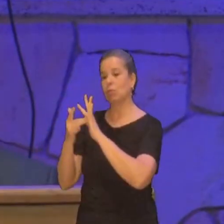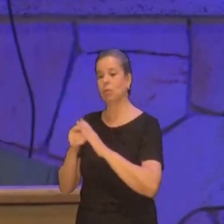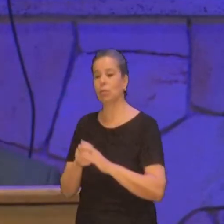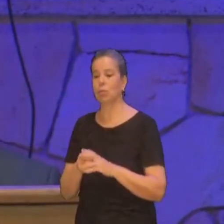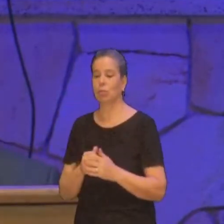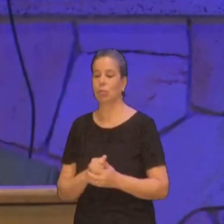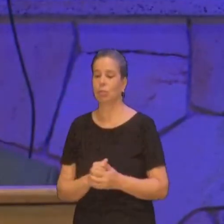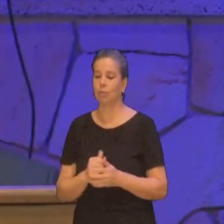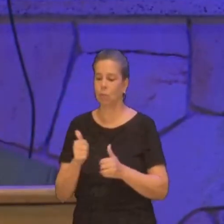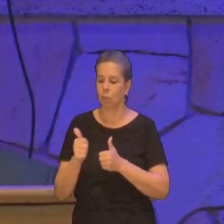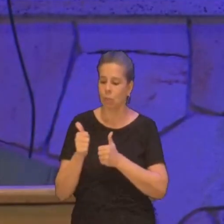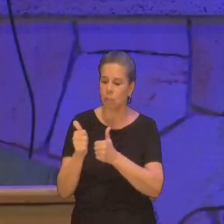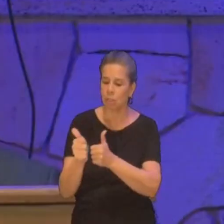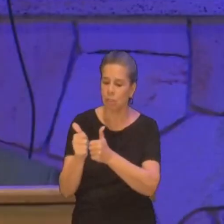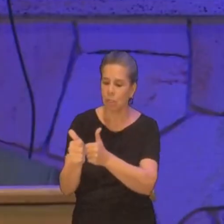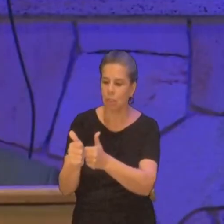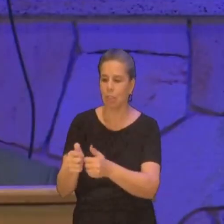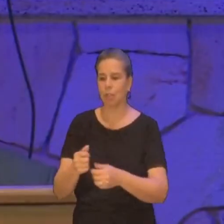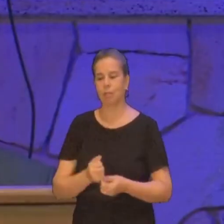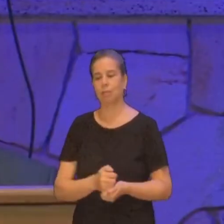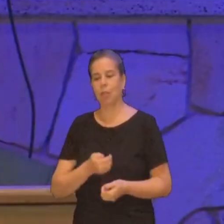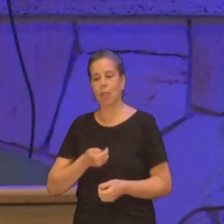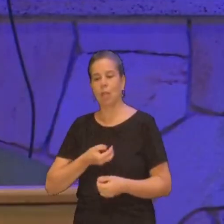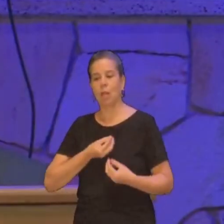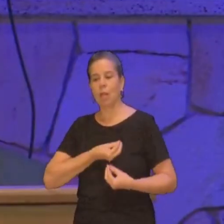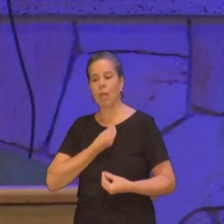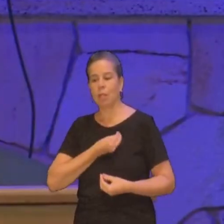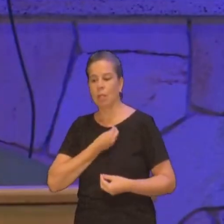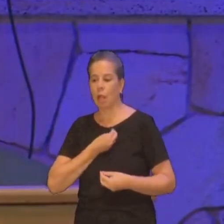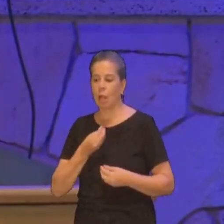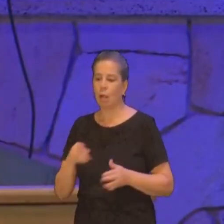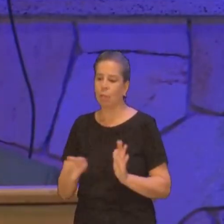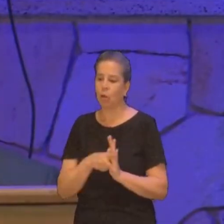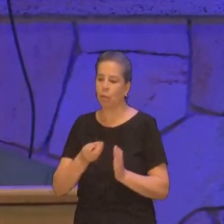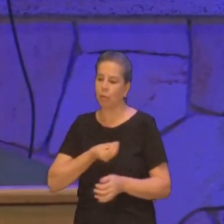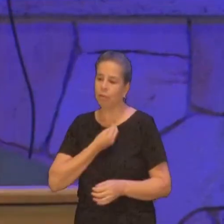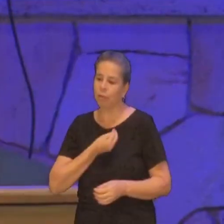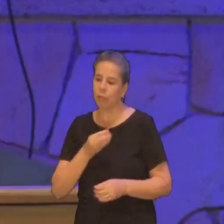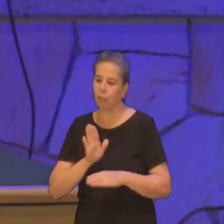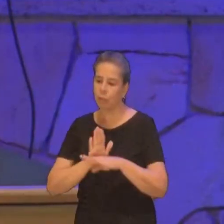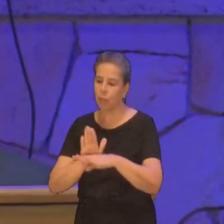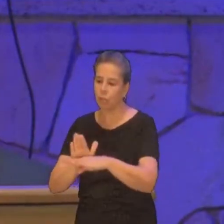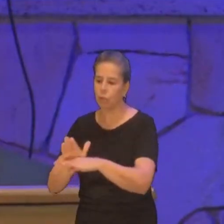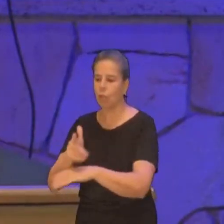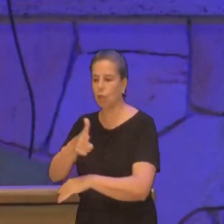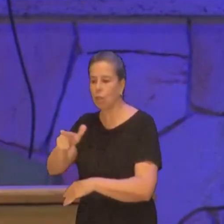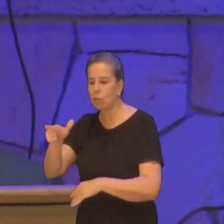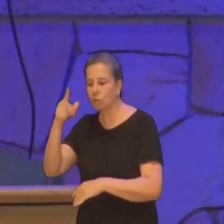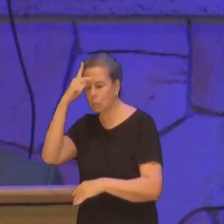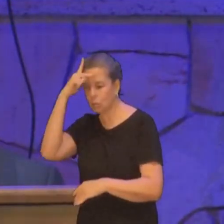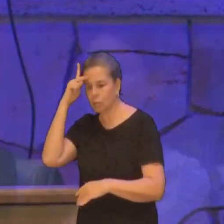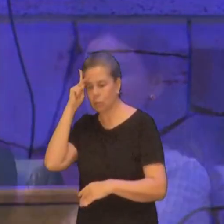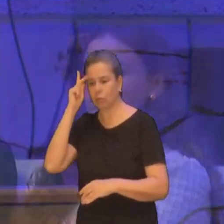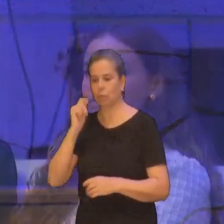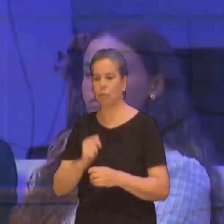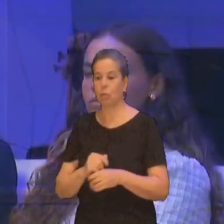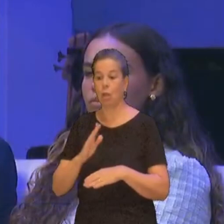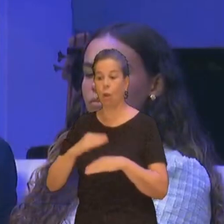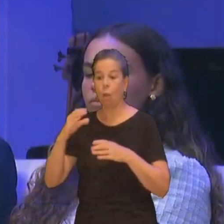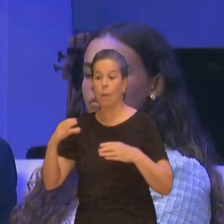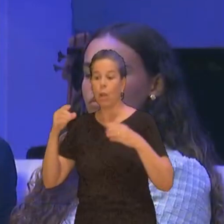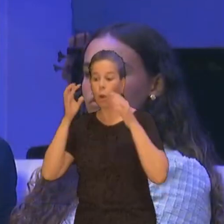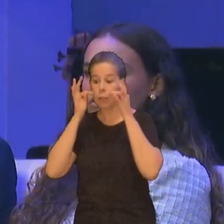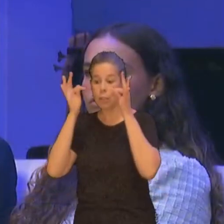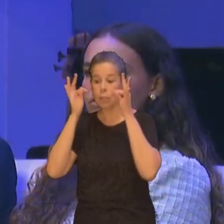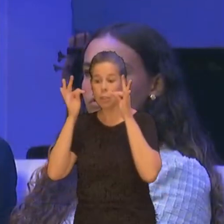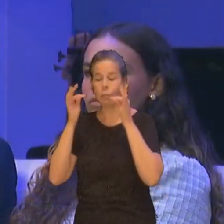Dar a sua vida pelo outro é o maior testemunho que um cristão pode dar.